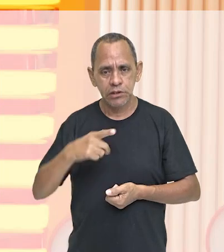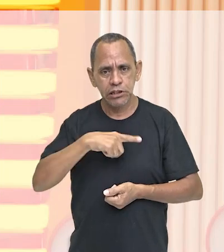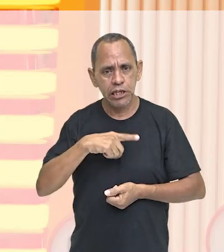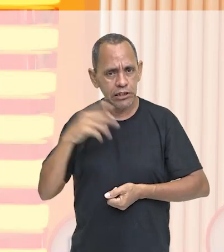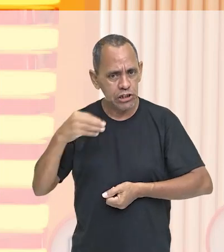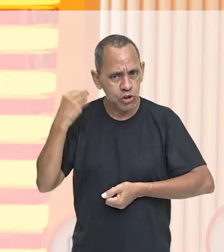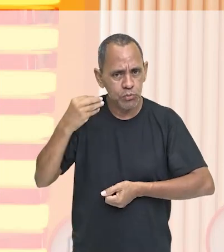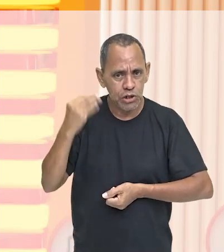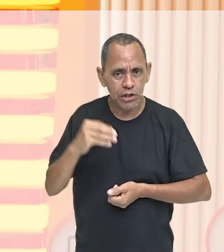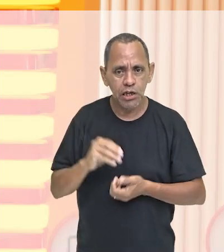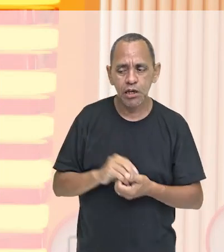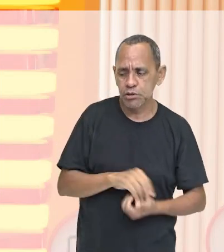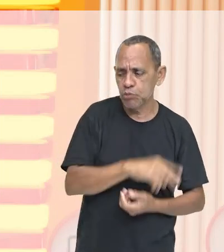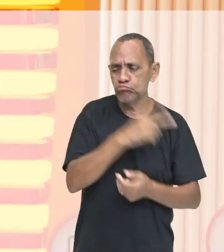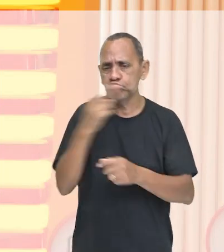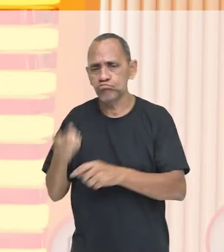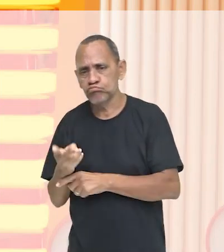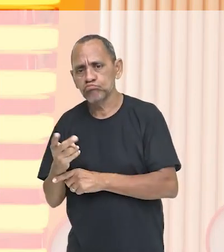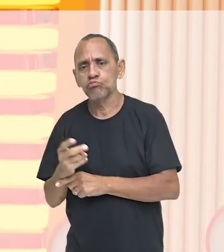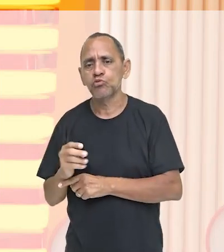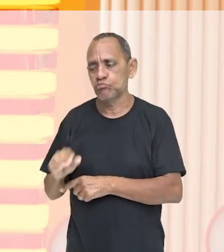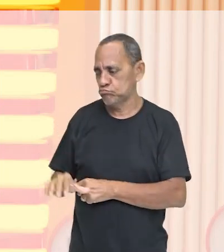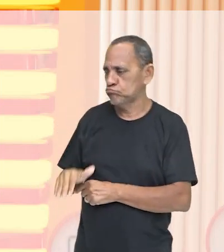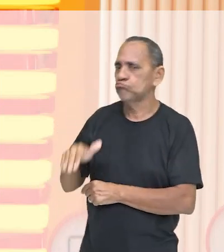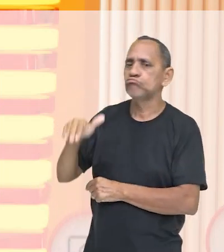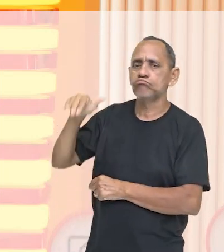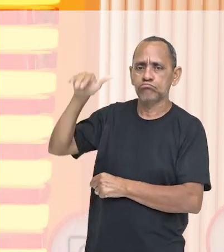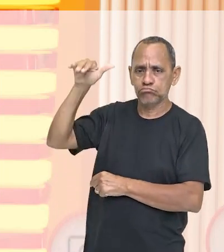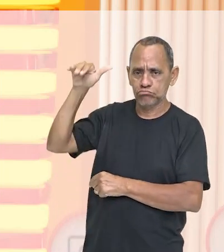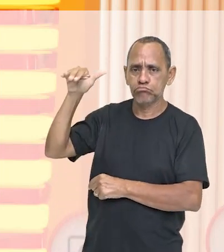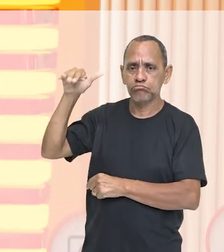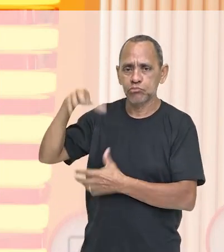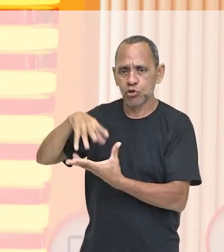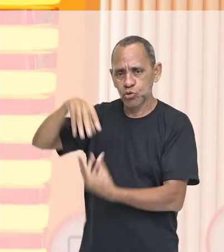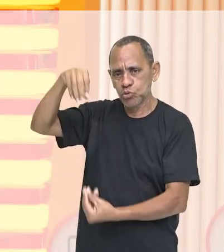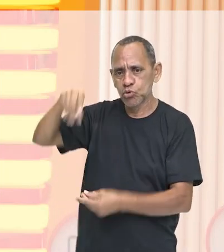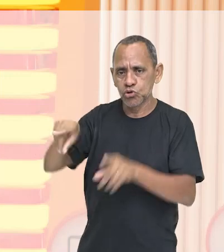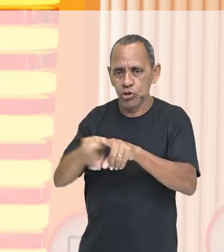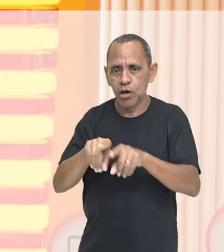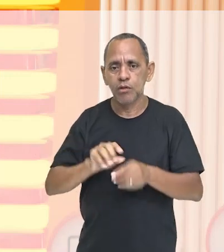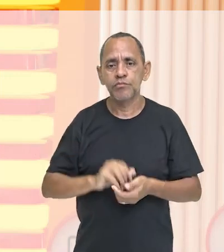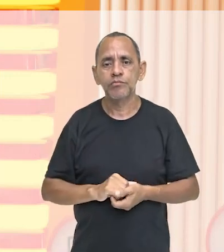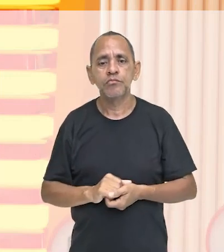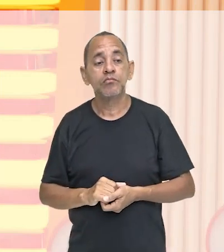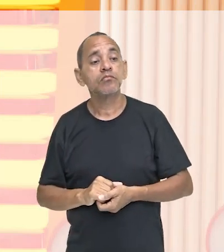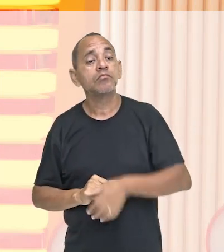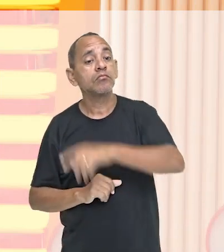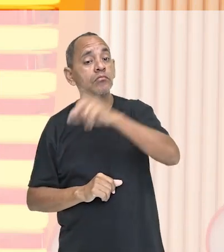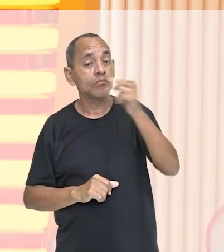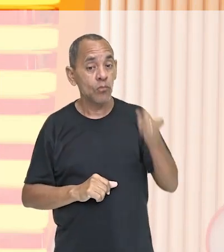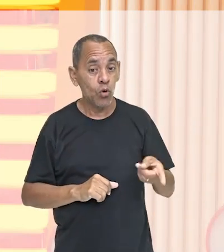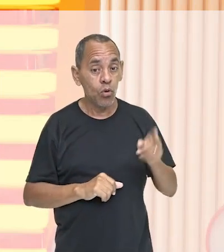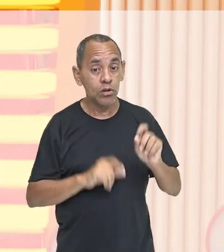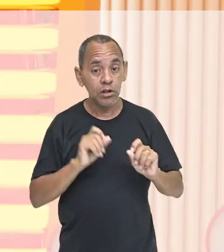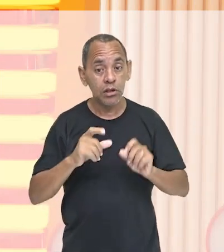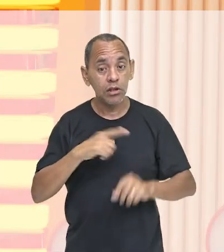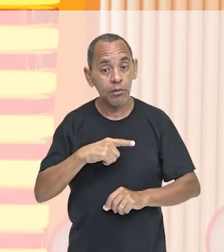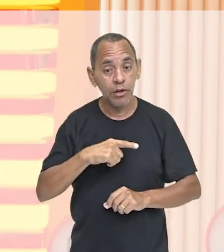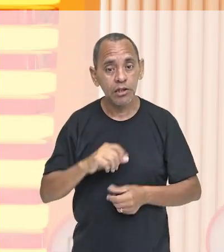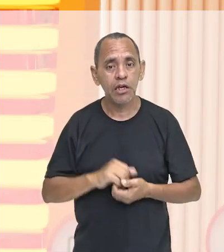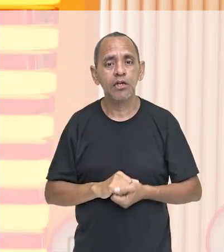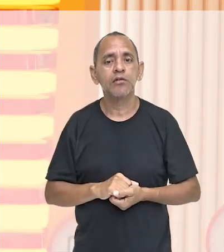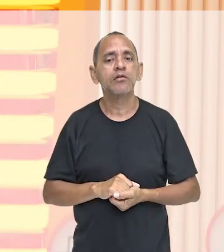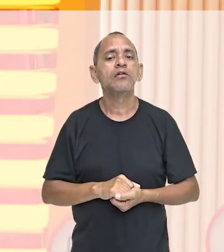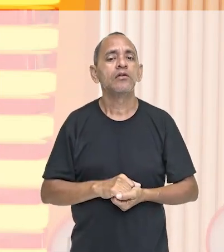para outra. Na nossa sociedade, tem aí os 15 anos da moça, né? Quando completa os 15 anos de